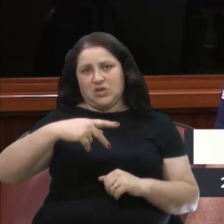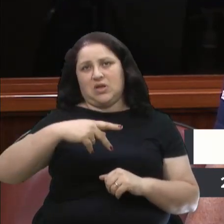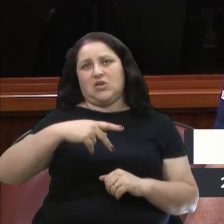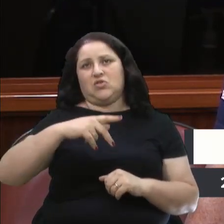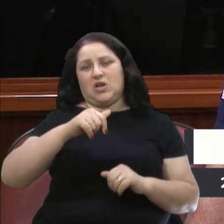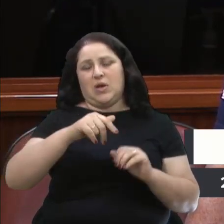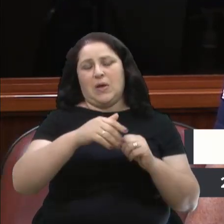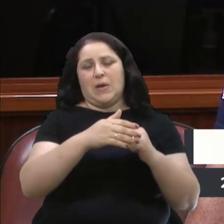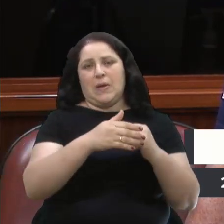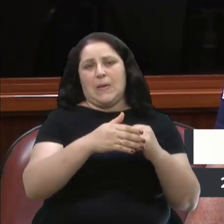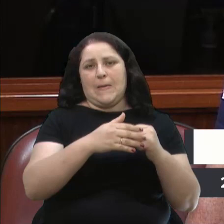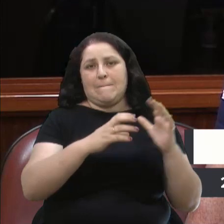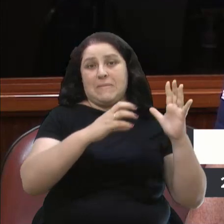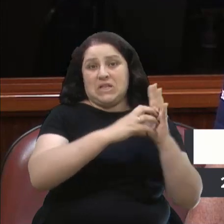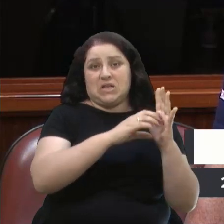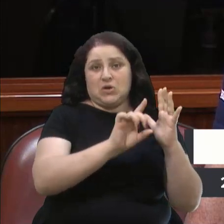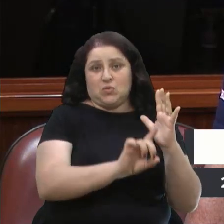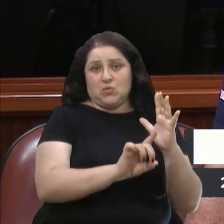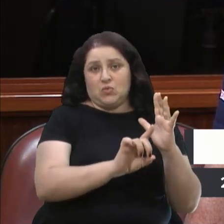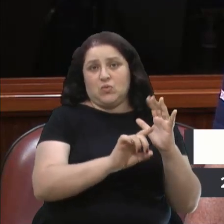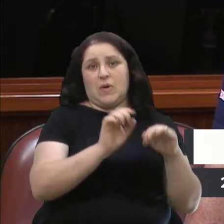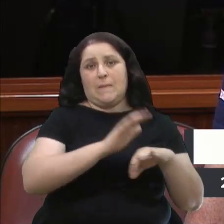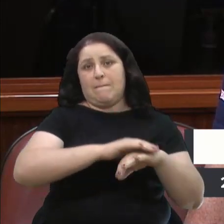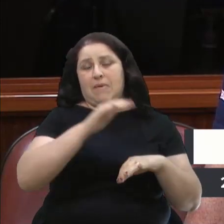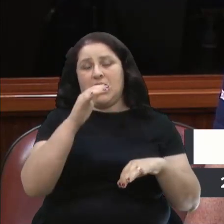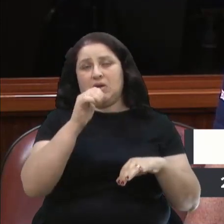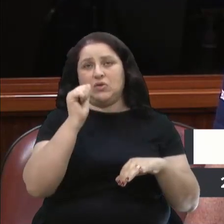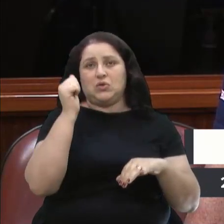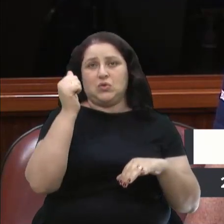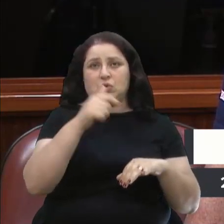padrão 1, ou seja, o que excede os